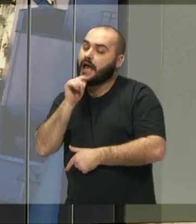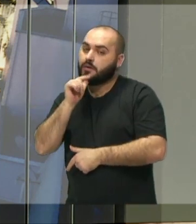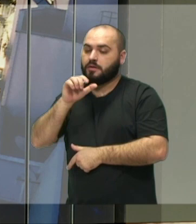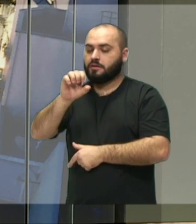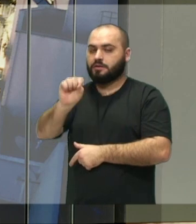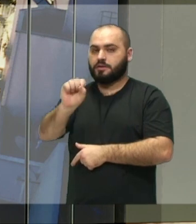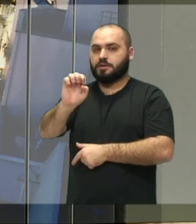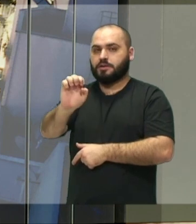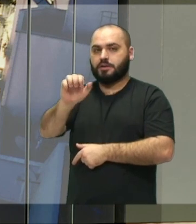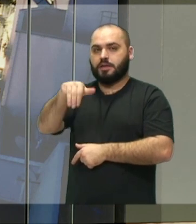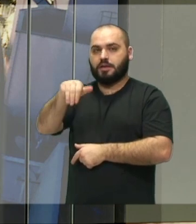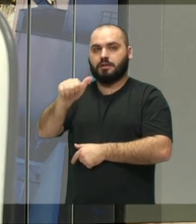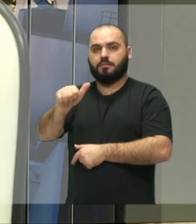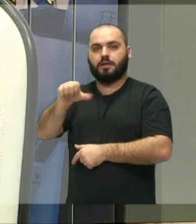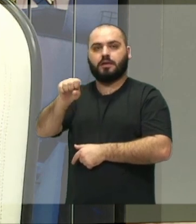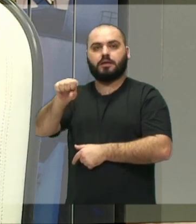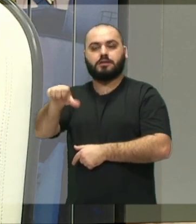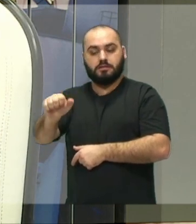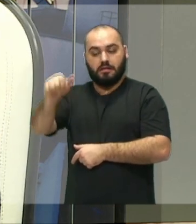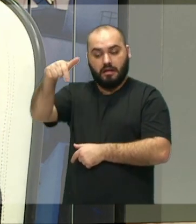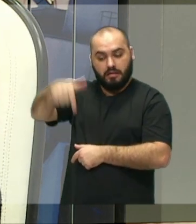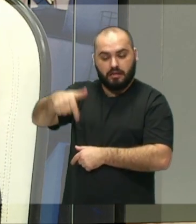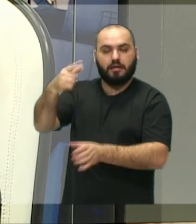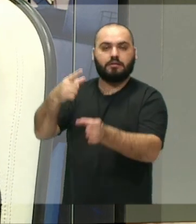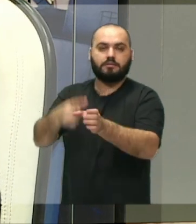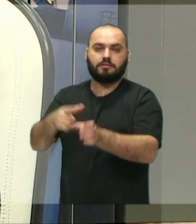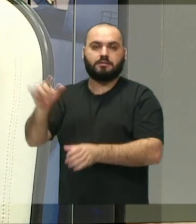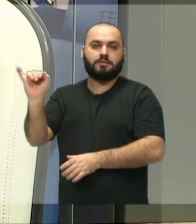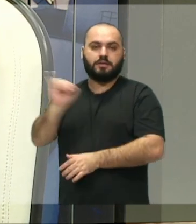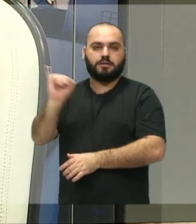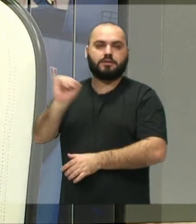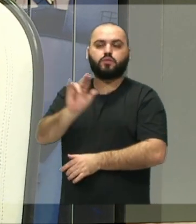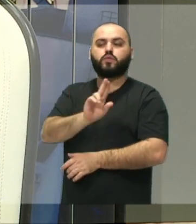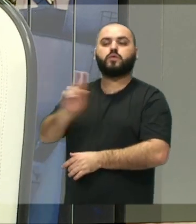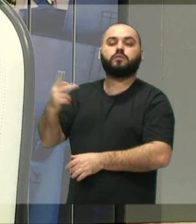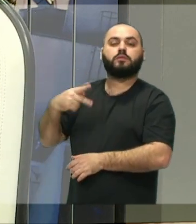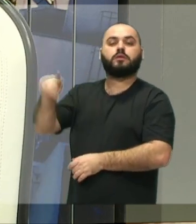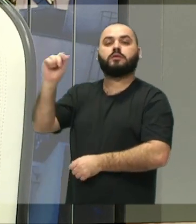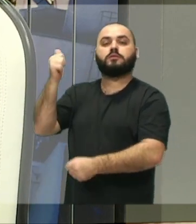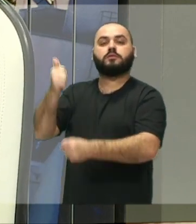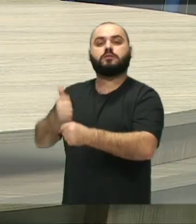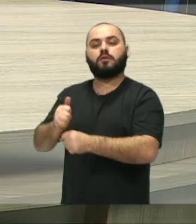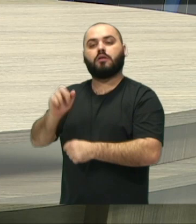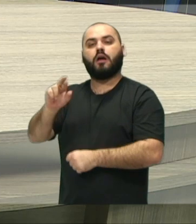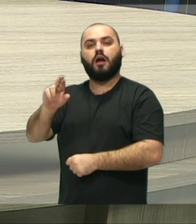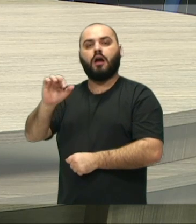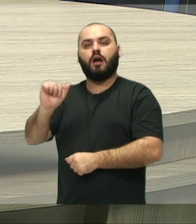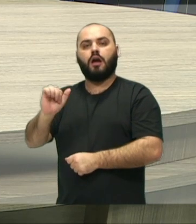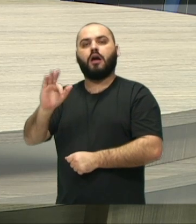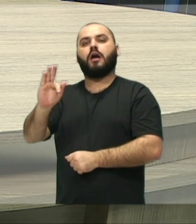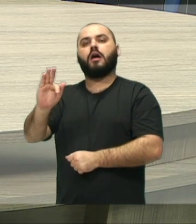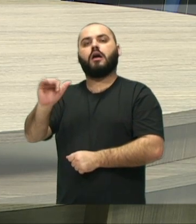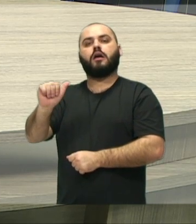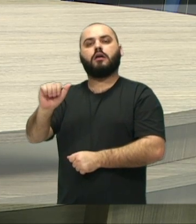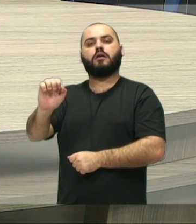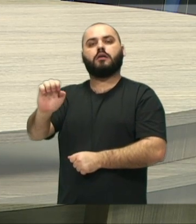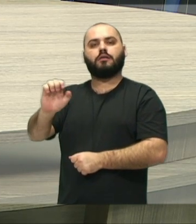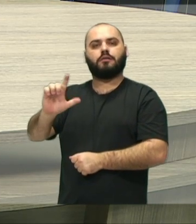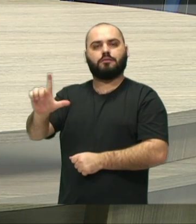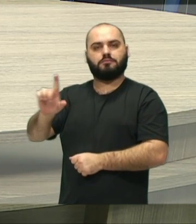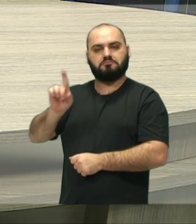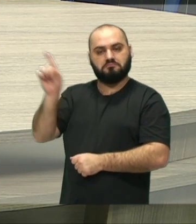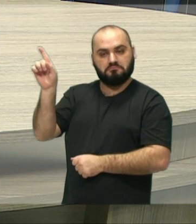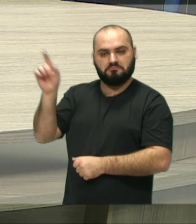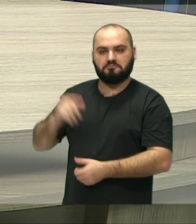Itajaí, o SEMASA, o Rafael Luiz Pinto. Rafael, a gente falava agora há pouco no primeiro bloco, ainda no final do